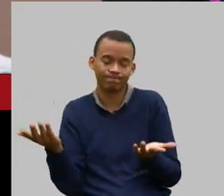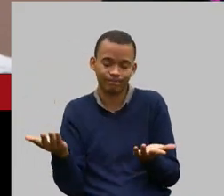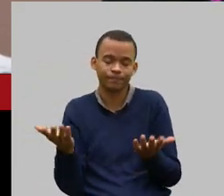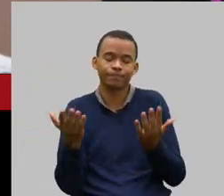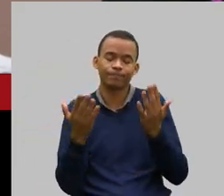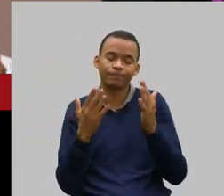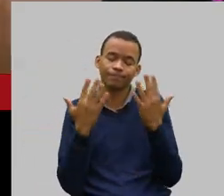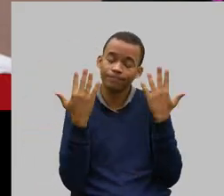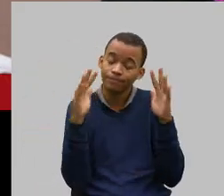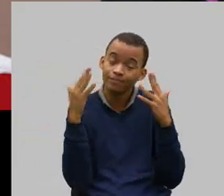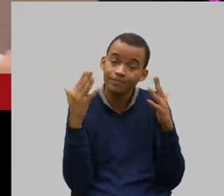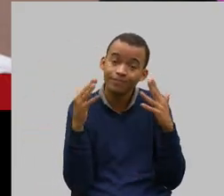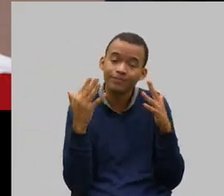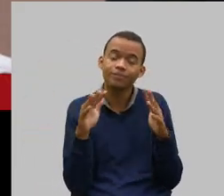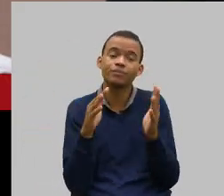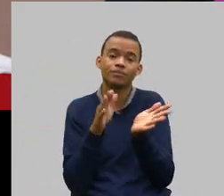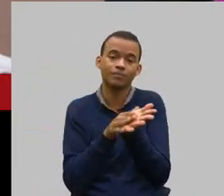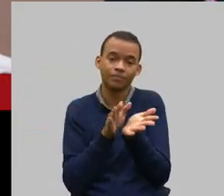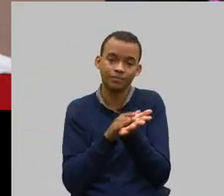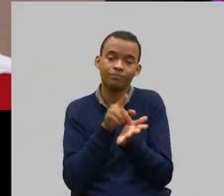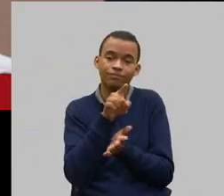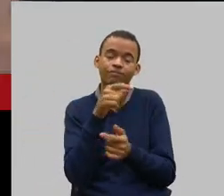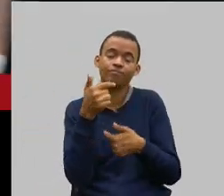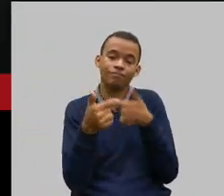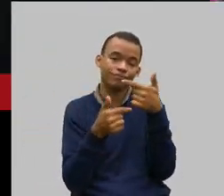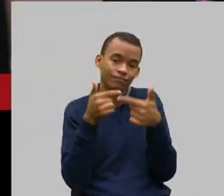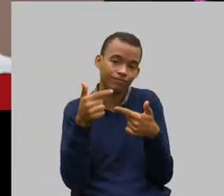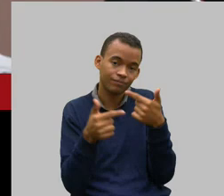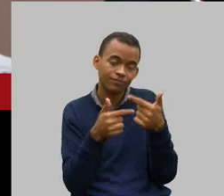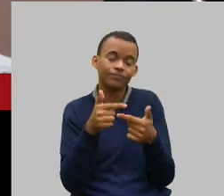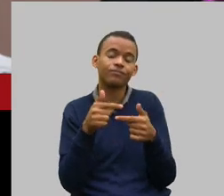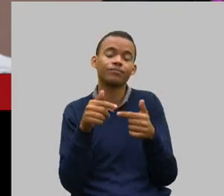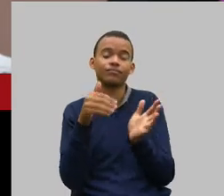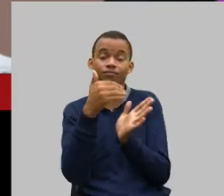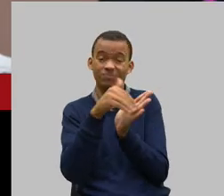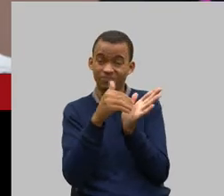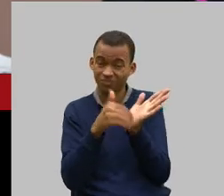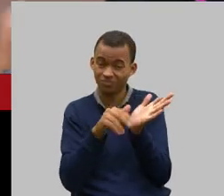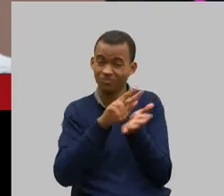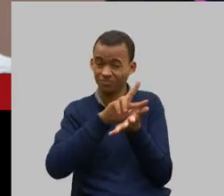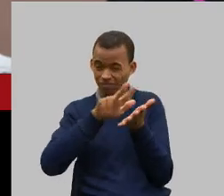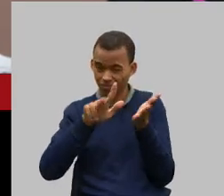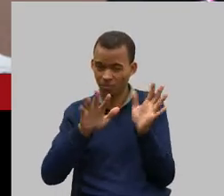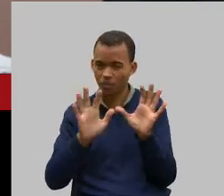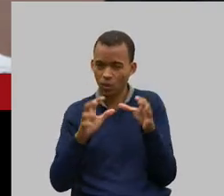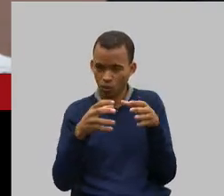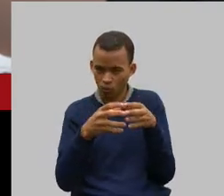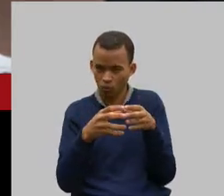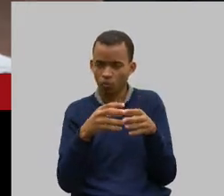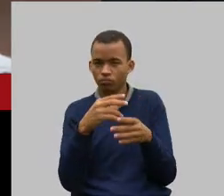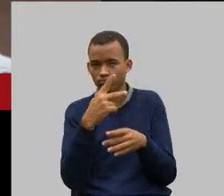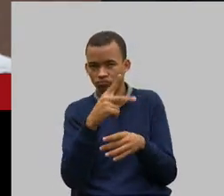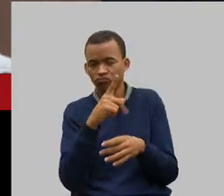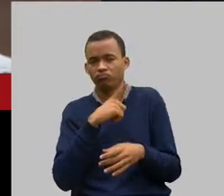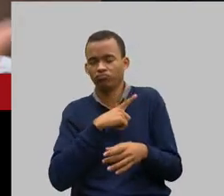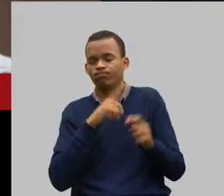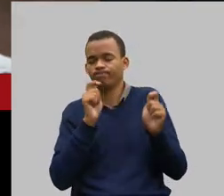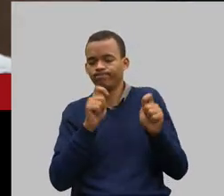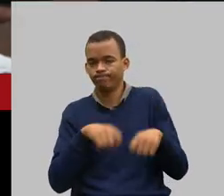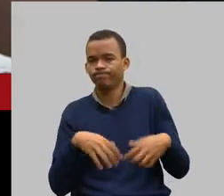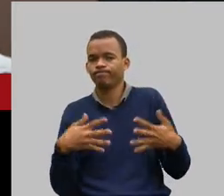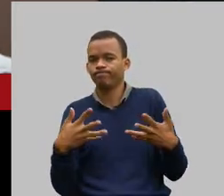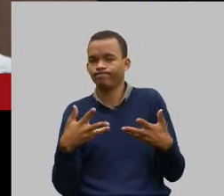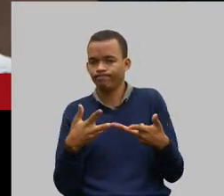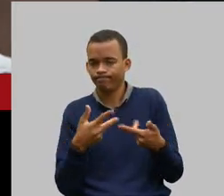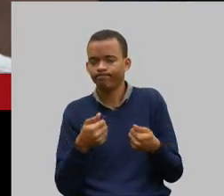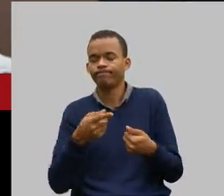pela atuação não só do Senhor Mas de todos os secretários dessa parça que tem muita competência que tem muita habilidade que nos atende tão